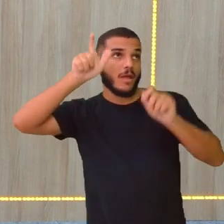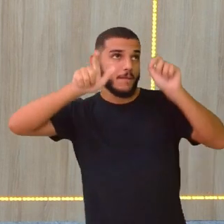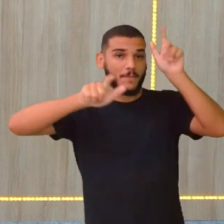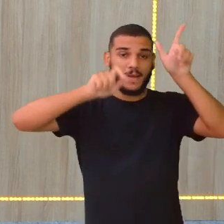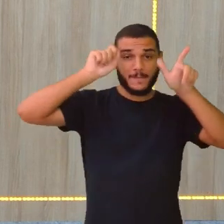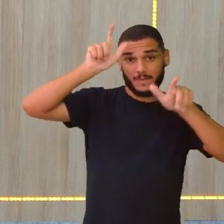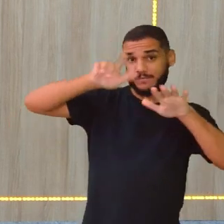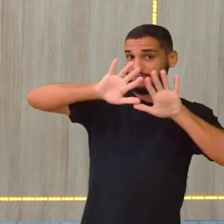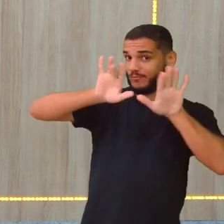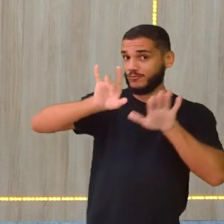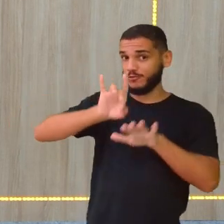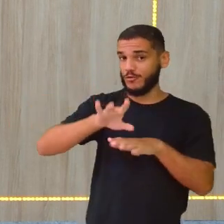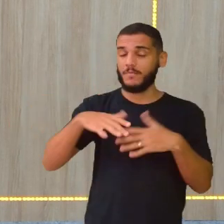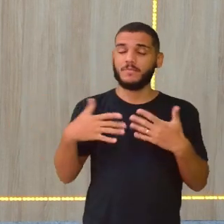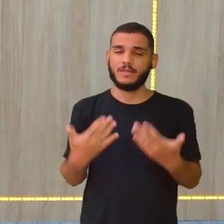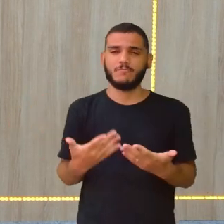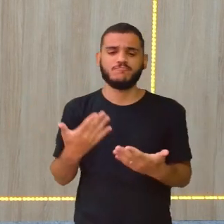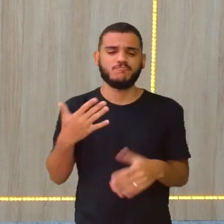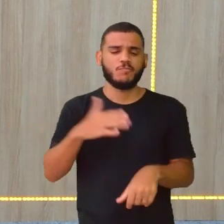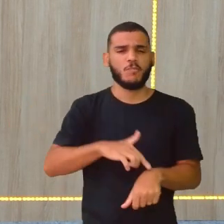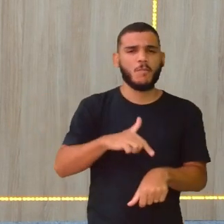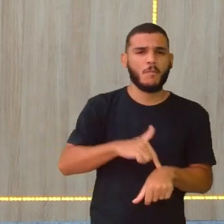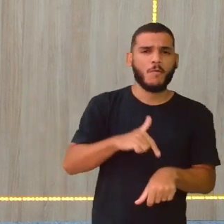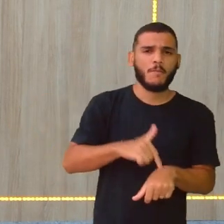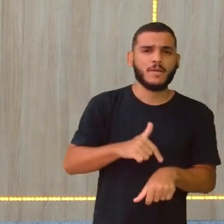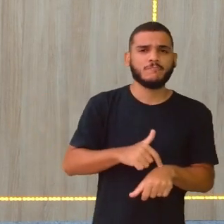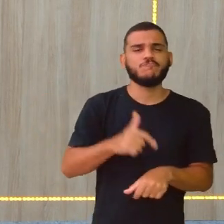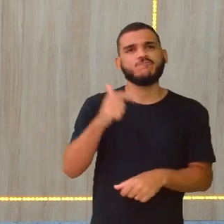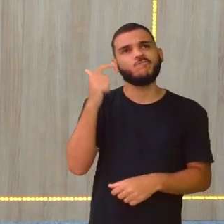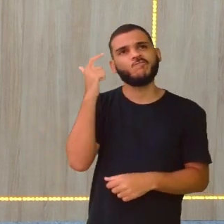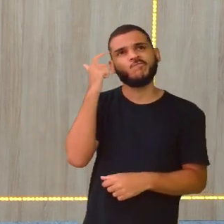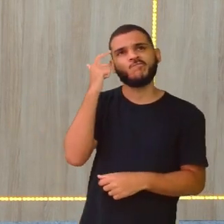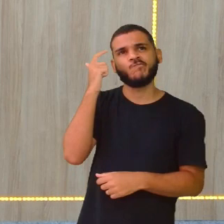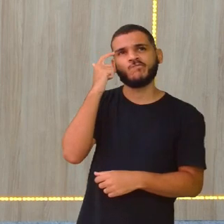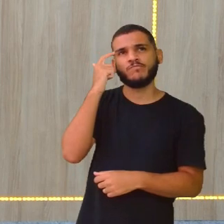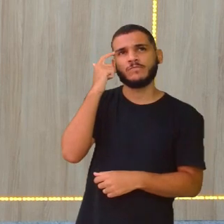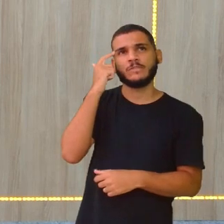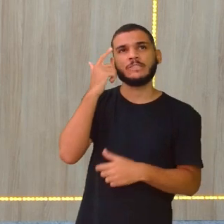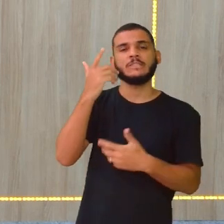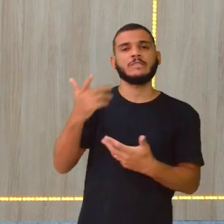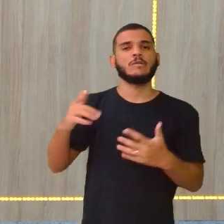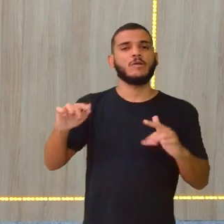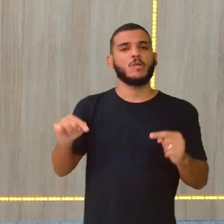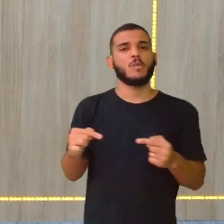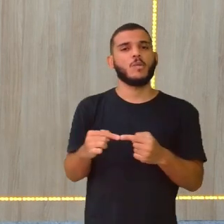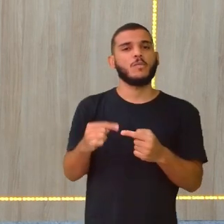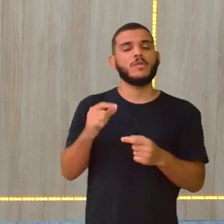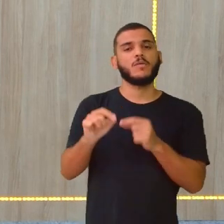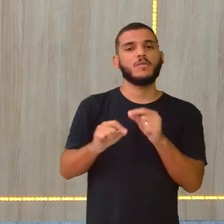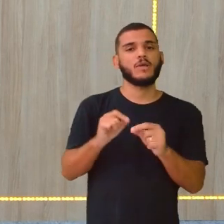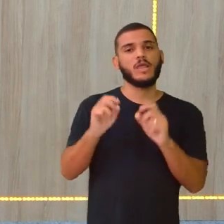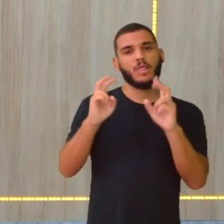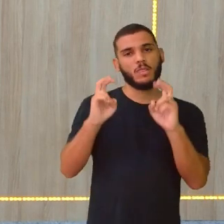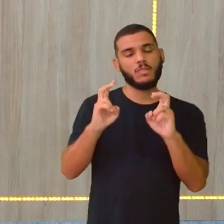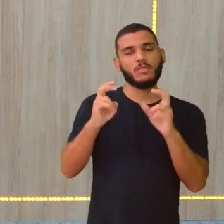levantando hipóteses. De repente, eles sonharam com algo relacionado à morte, não é?